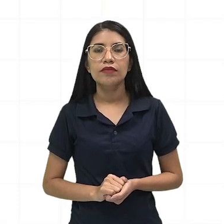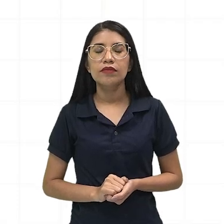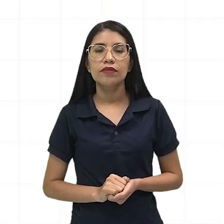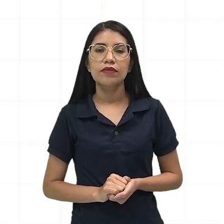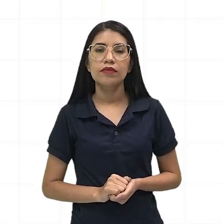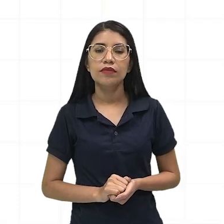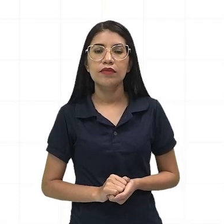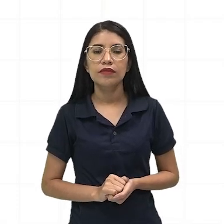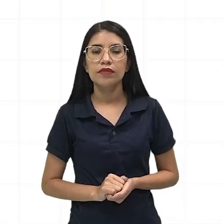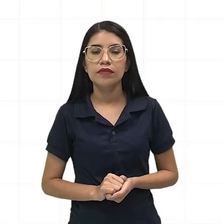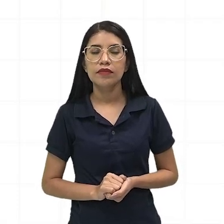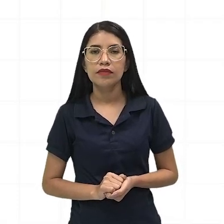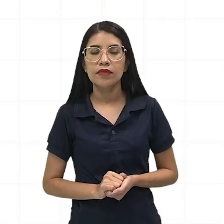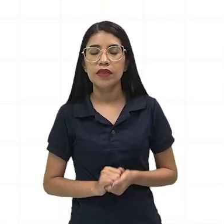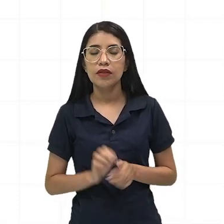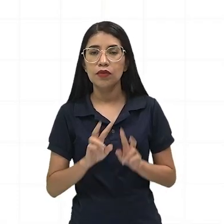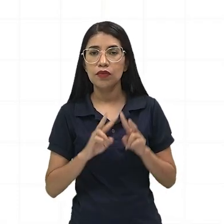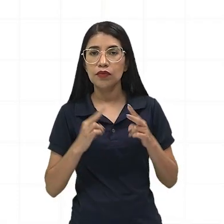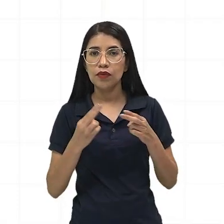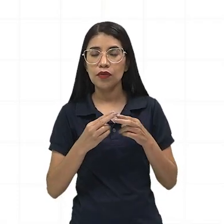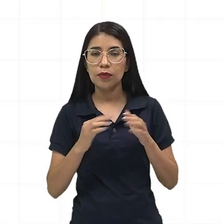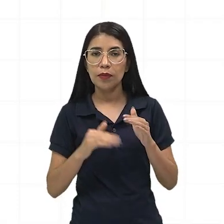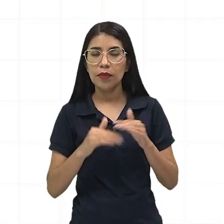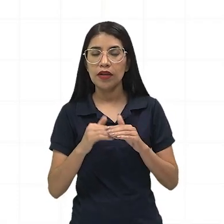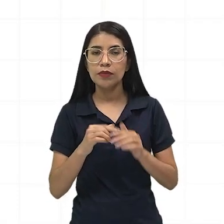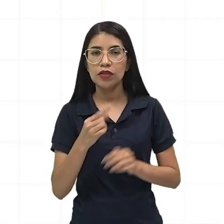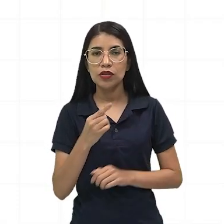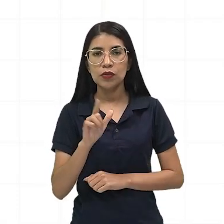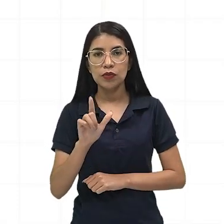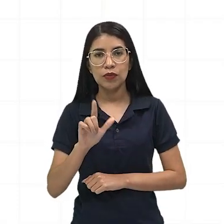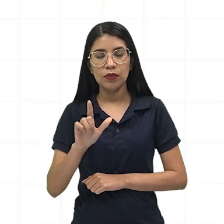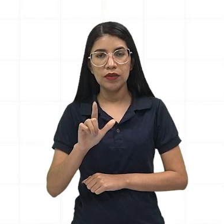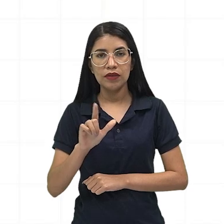E aqui dentro cabe 1 litro.